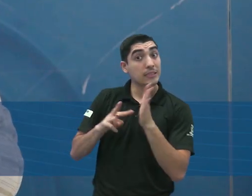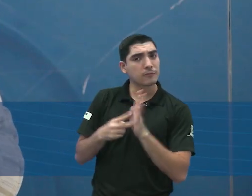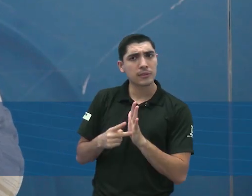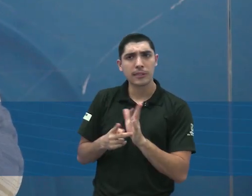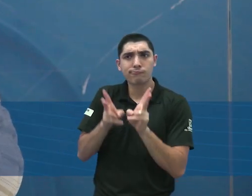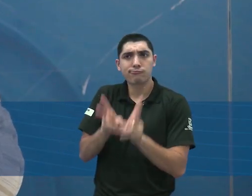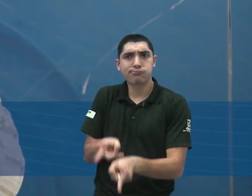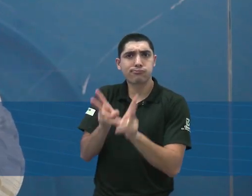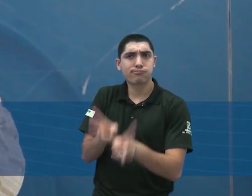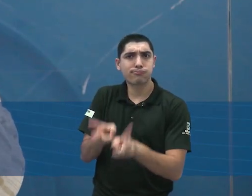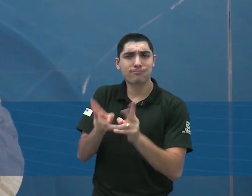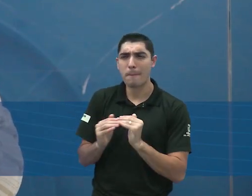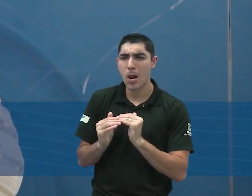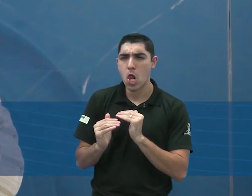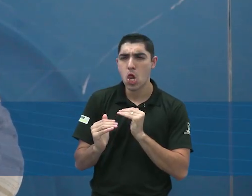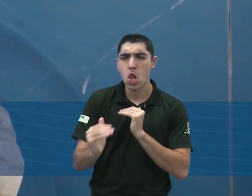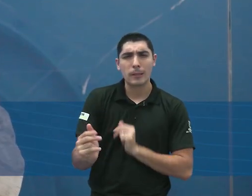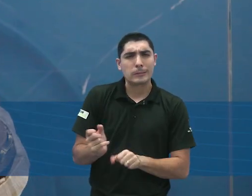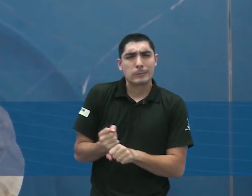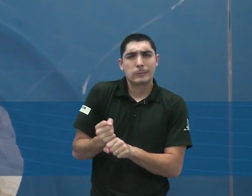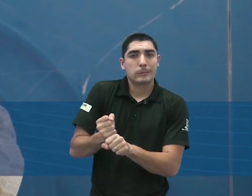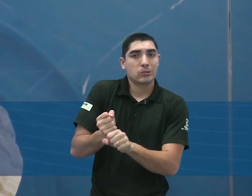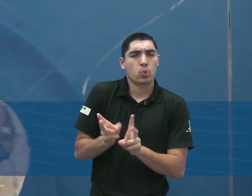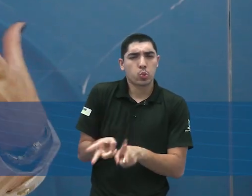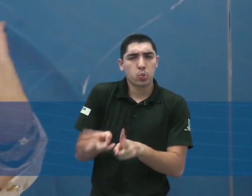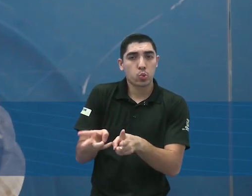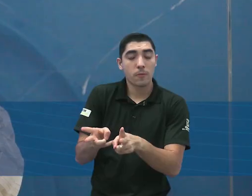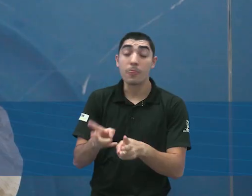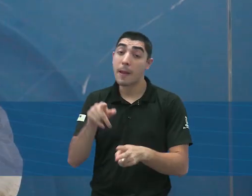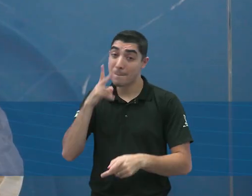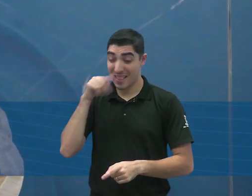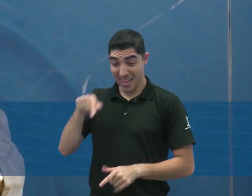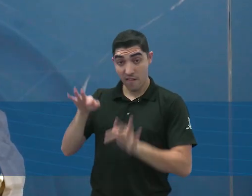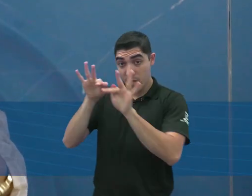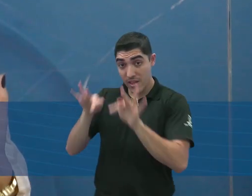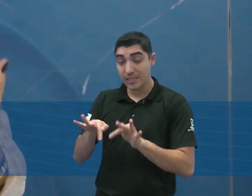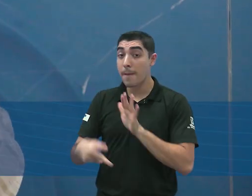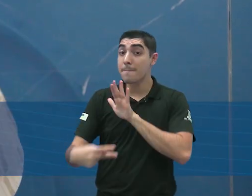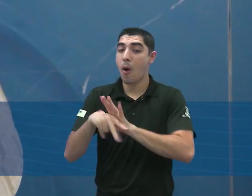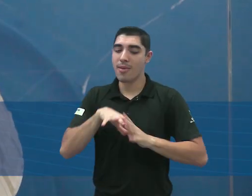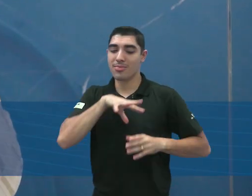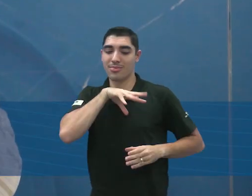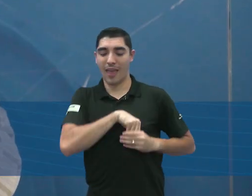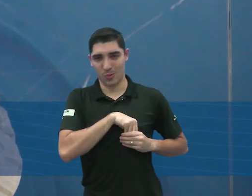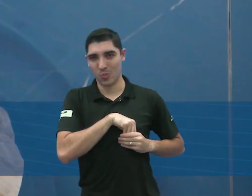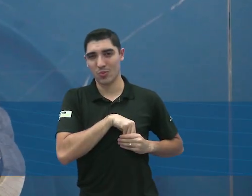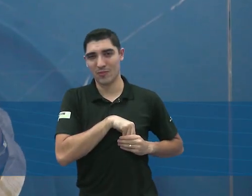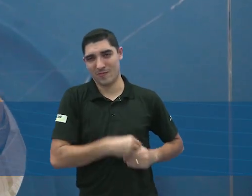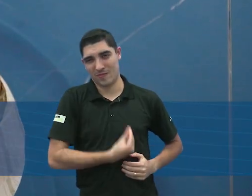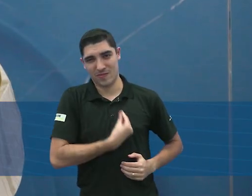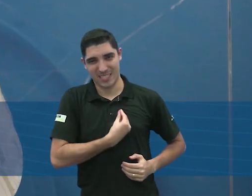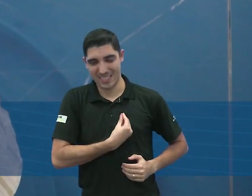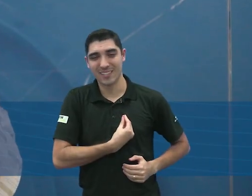nossa vida, né? Então, a felicidade é algo, eu acho que, mais interno, né? Precisa ser algo dentro do nosso mundo